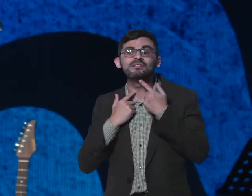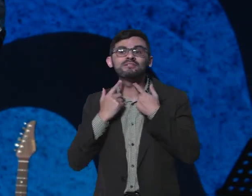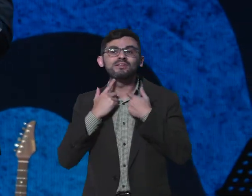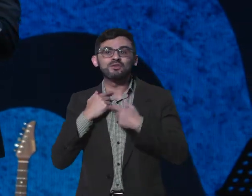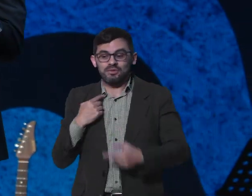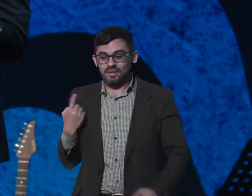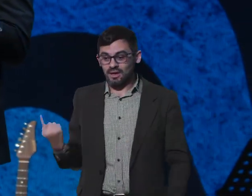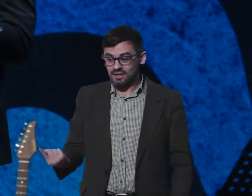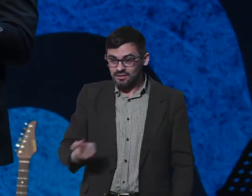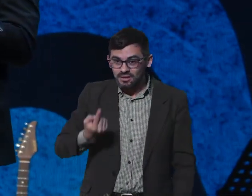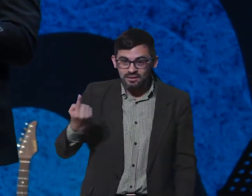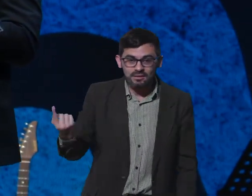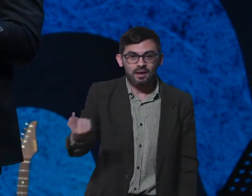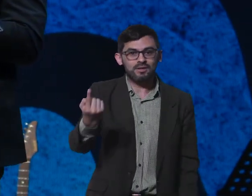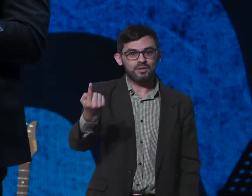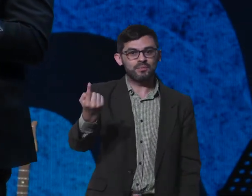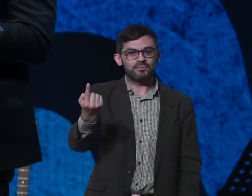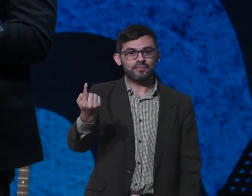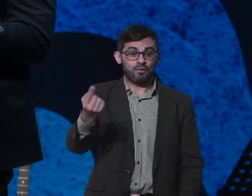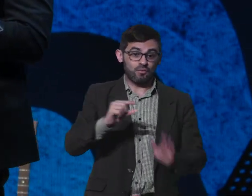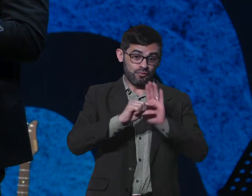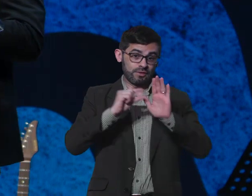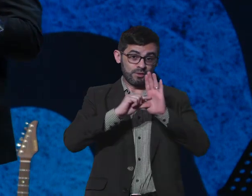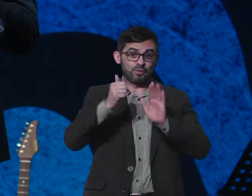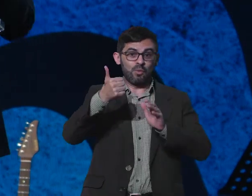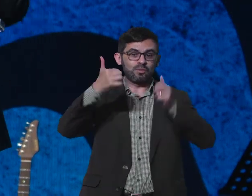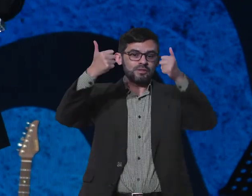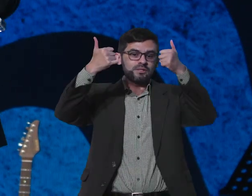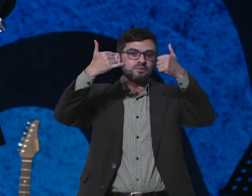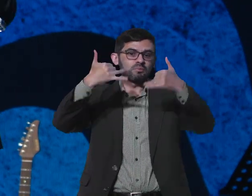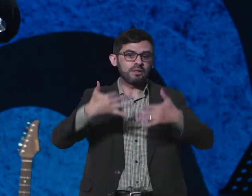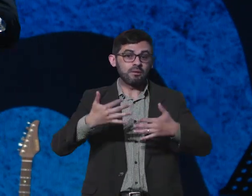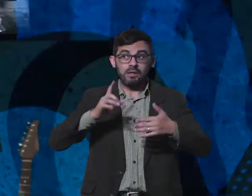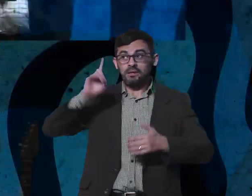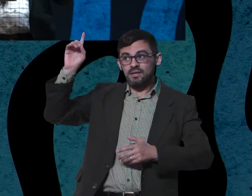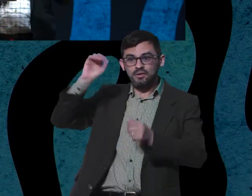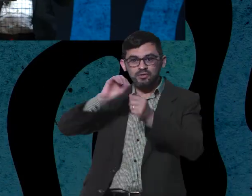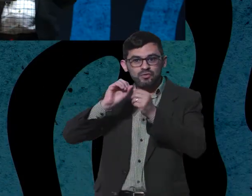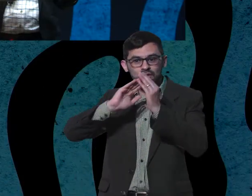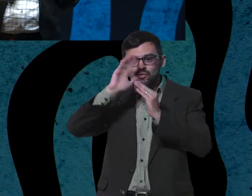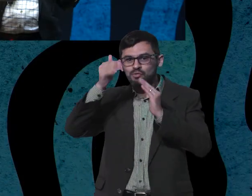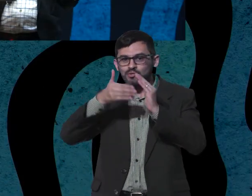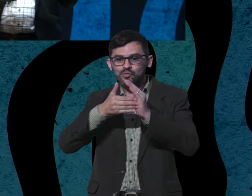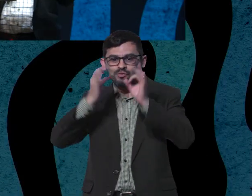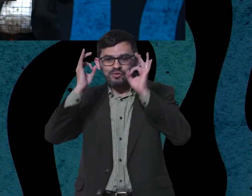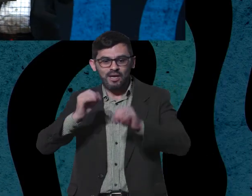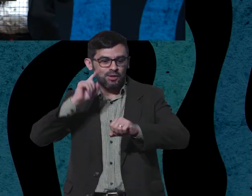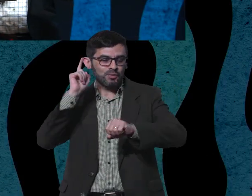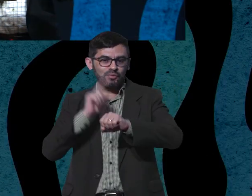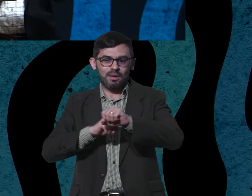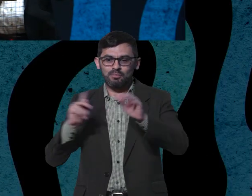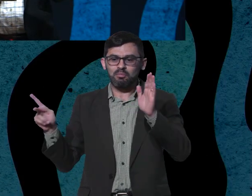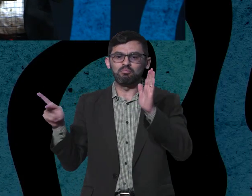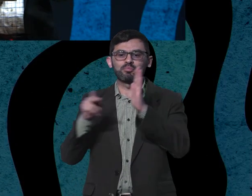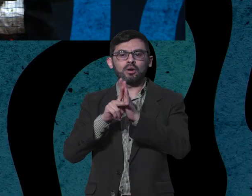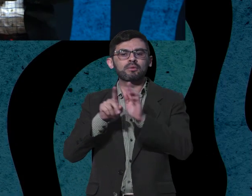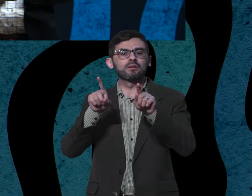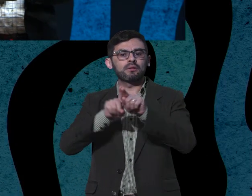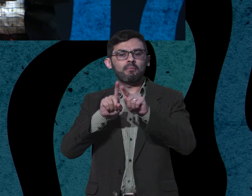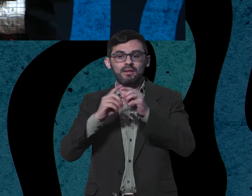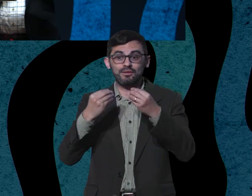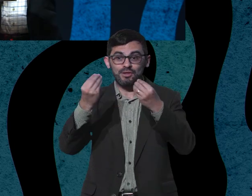nosso coração. Foi isso que diz o versículo 11. Ele fez tudo apropriado a seu tempo. Também pôs